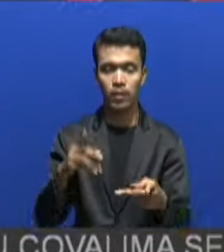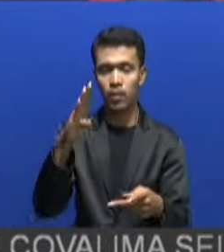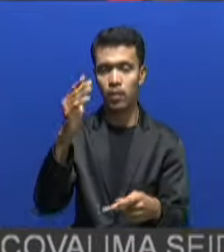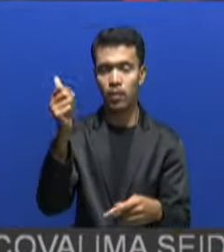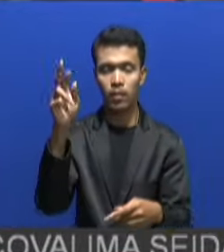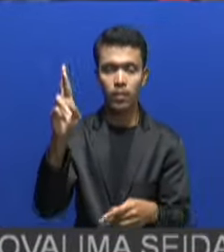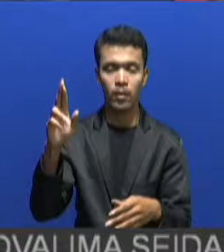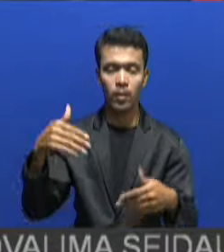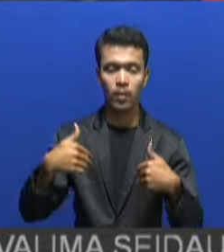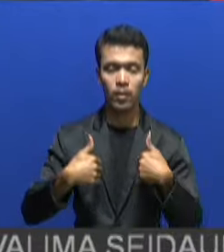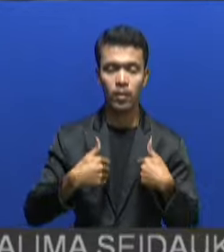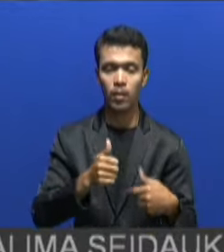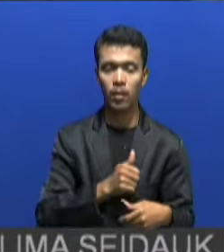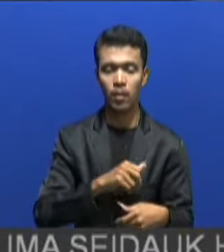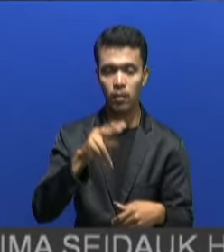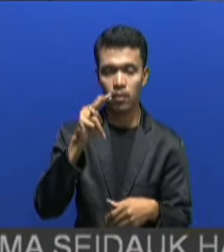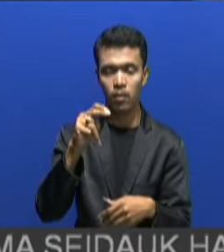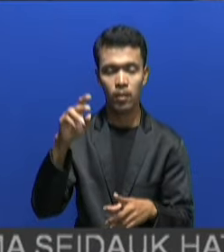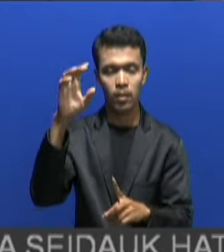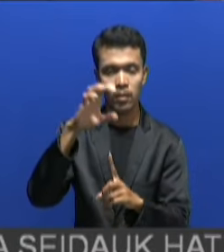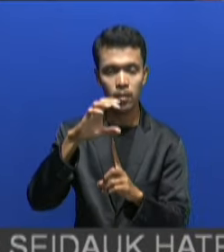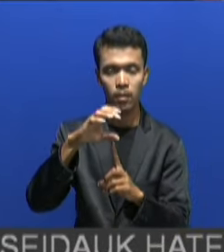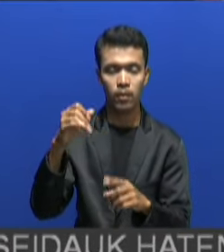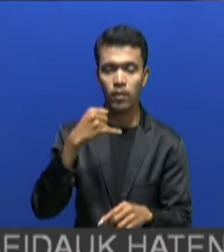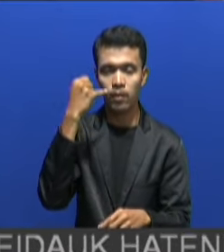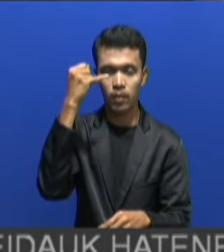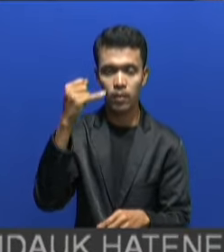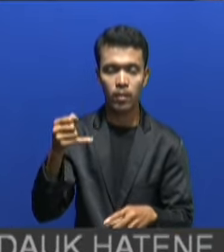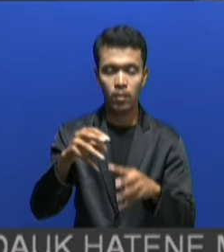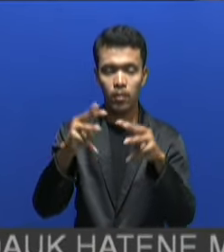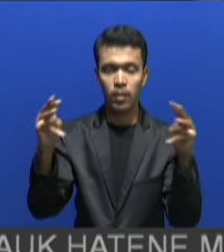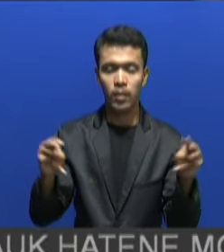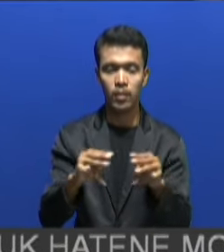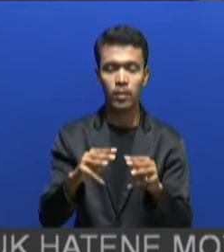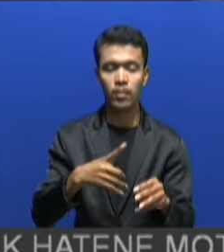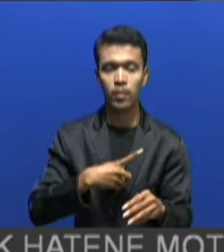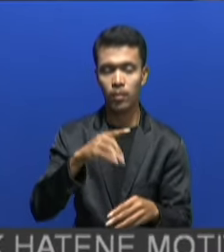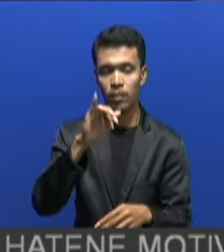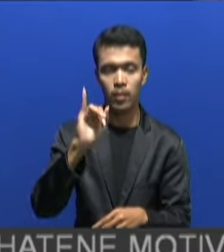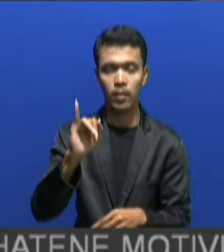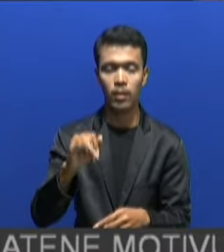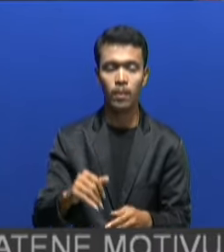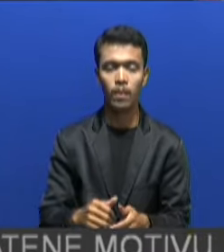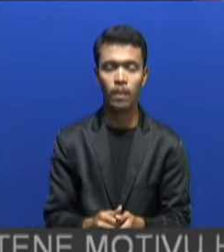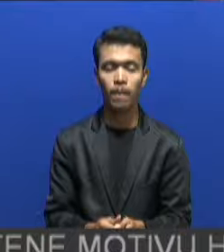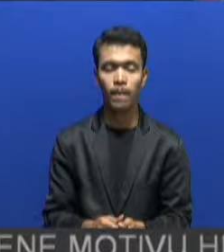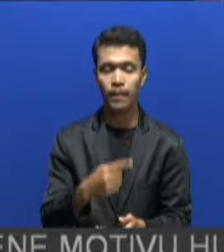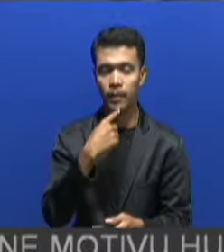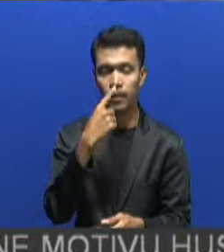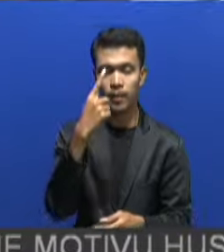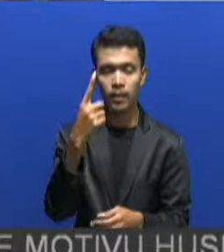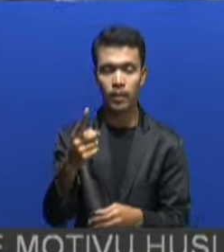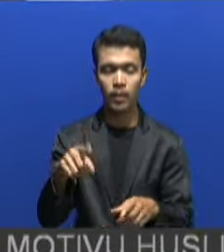Ida e a área Aimutin. Chefe Investigação Município Dili e Inspetor-Chefe Polícia, Rogério dos Reis